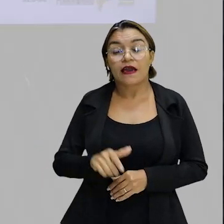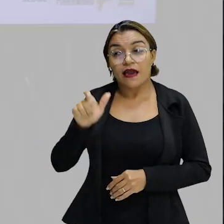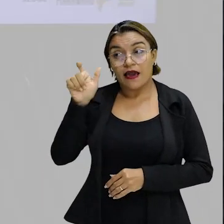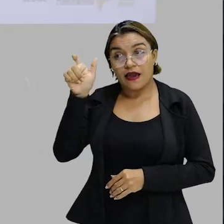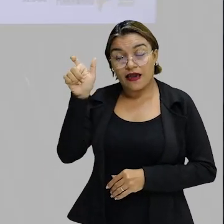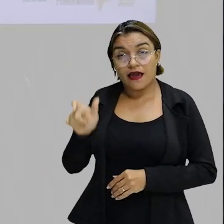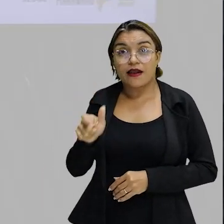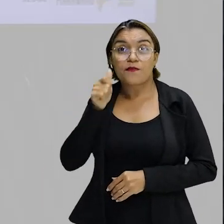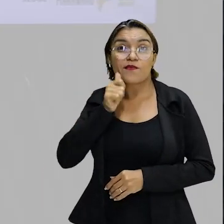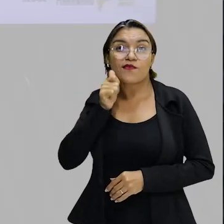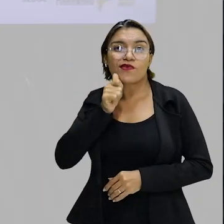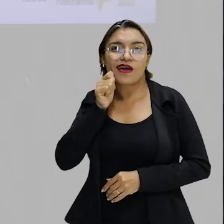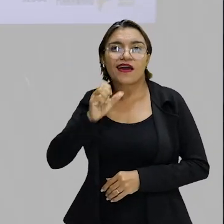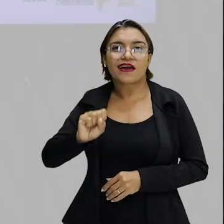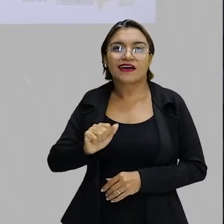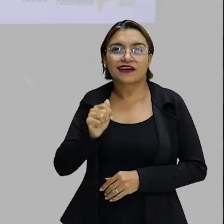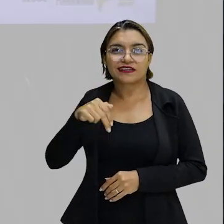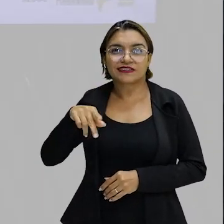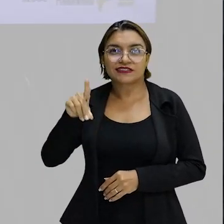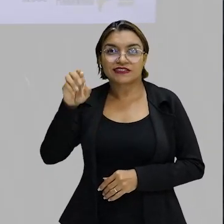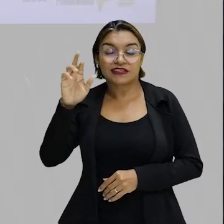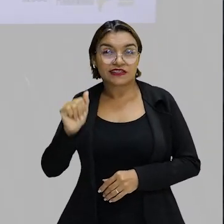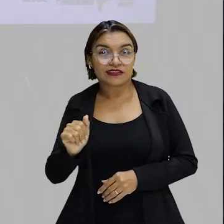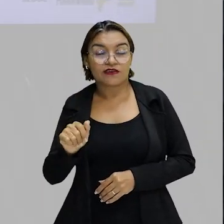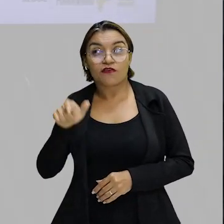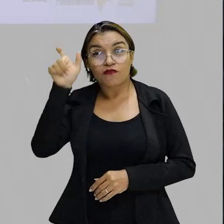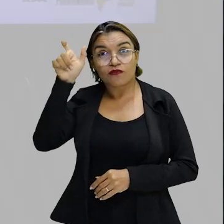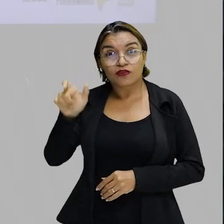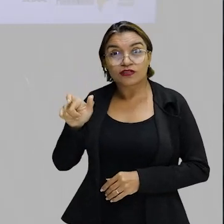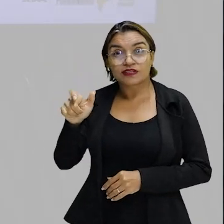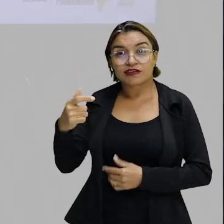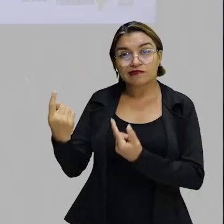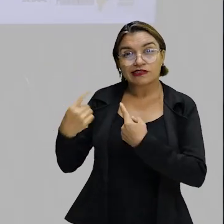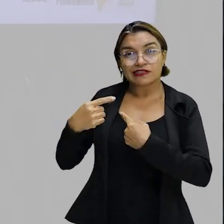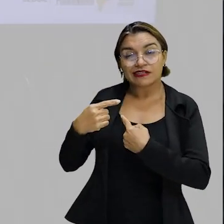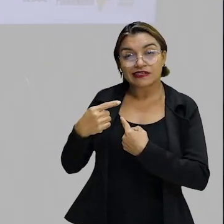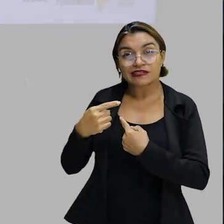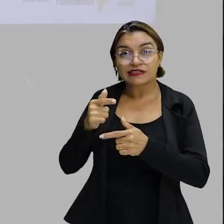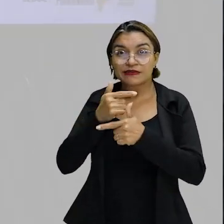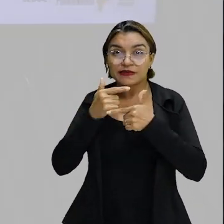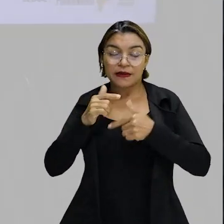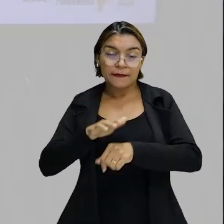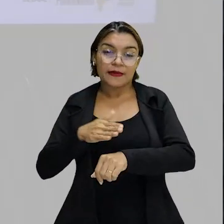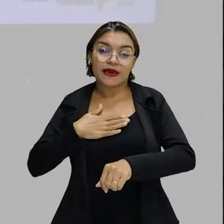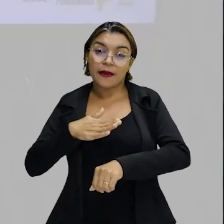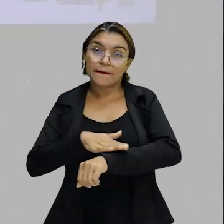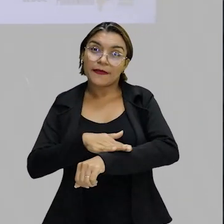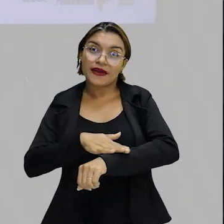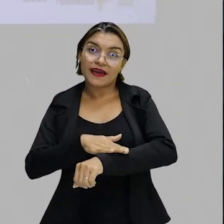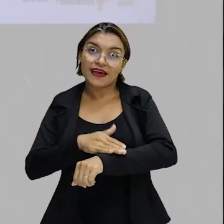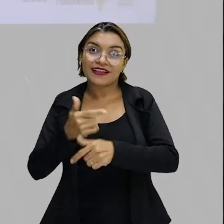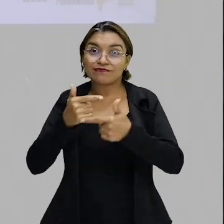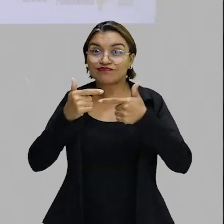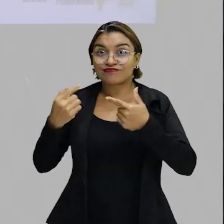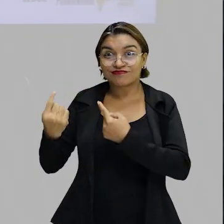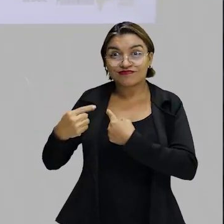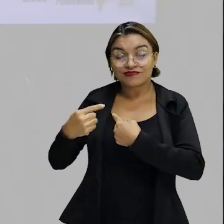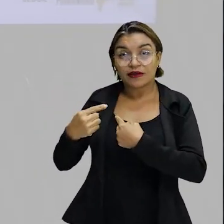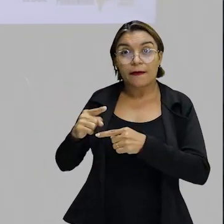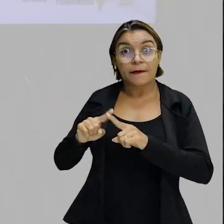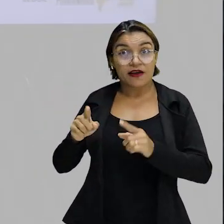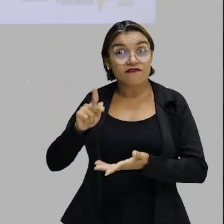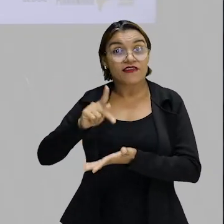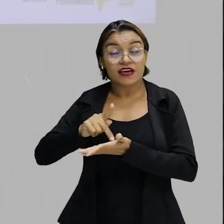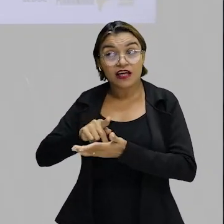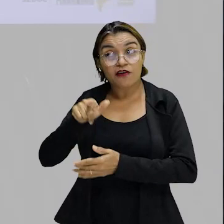canta essa música, ela diz assim, ó: você ri da minha pele, você ri do meu sorriso. A